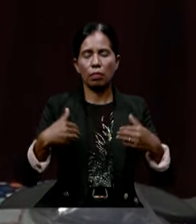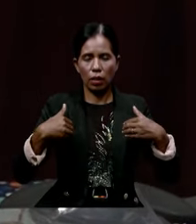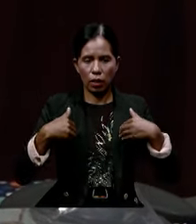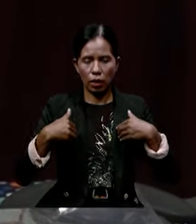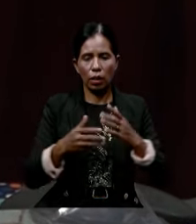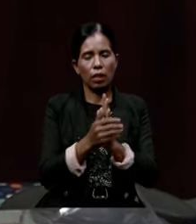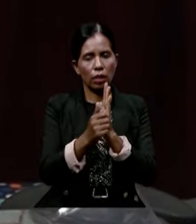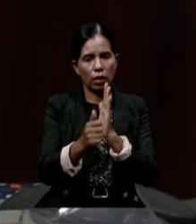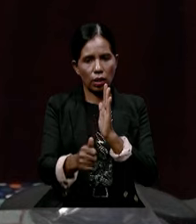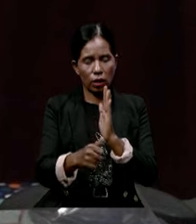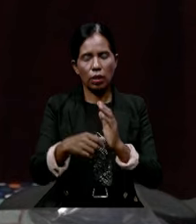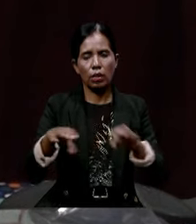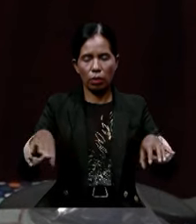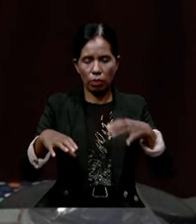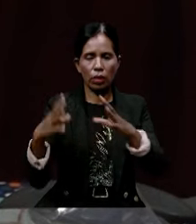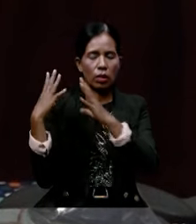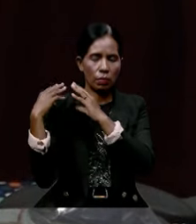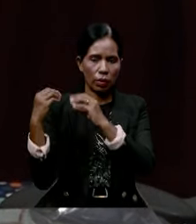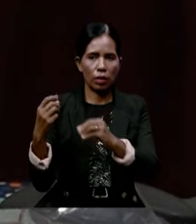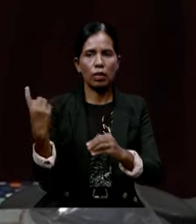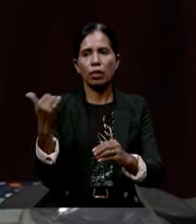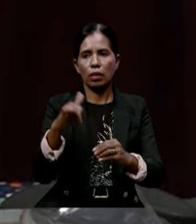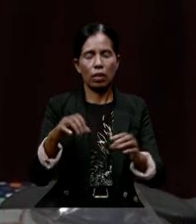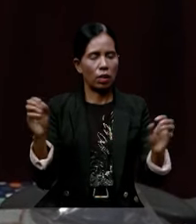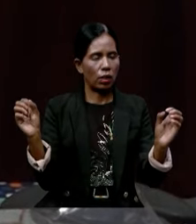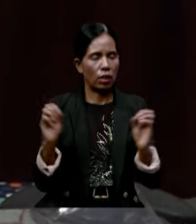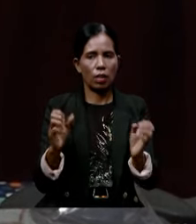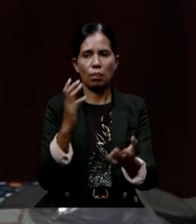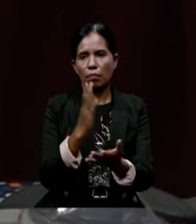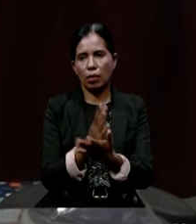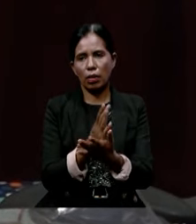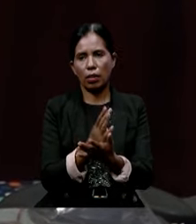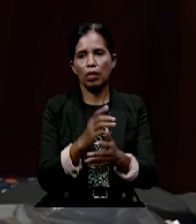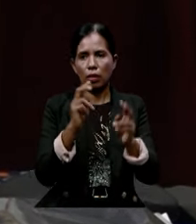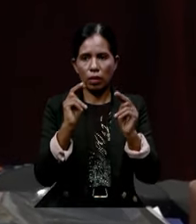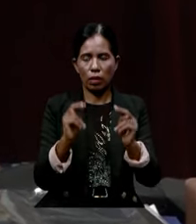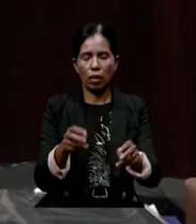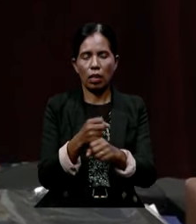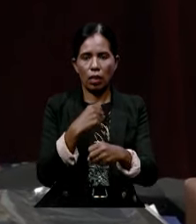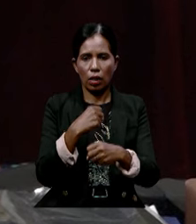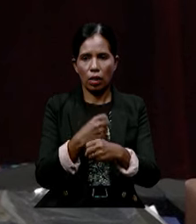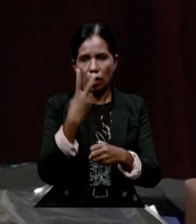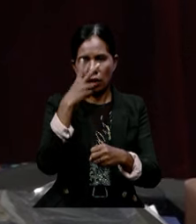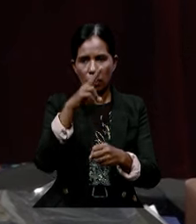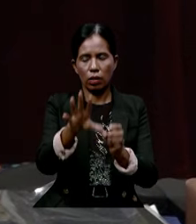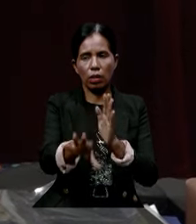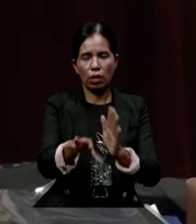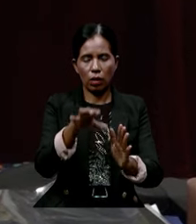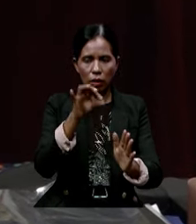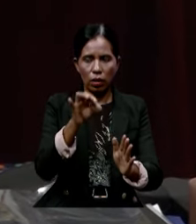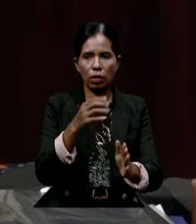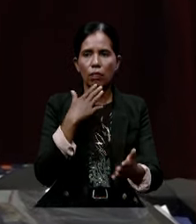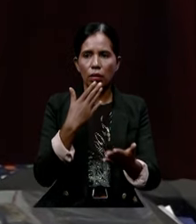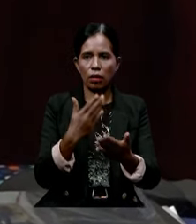dia, serviço e experiência, bem não fazem, se não é mais lá, tem que ir a mais seleção da